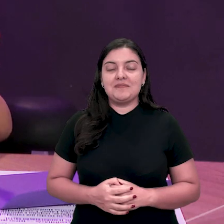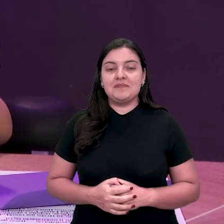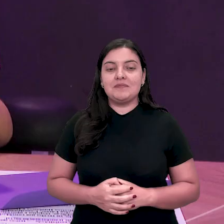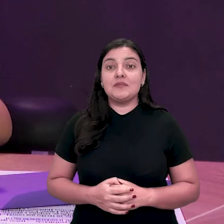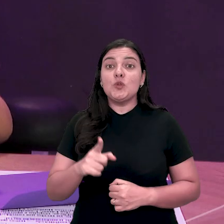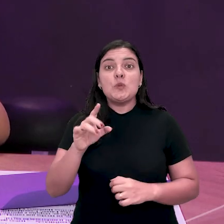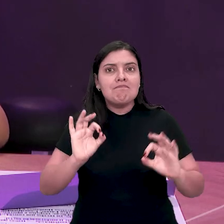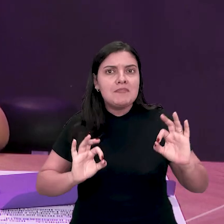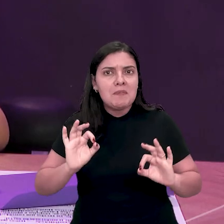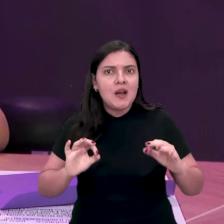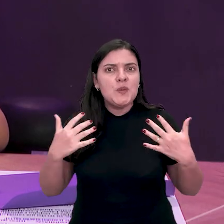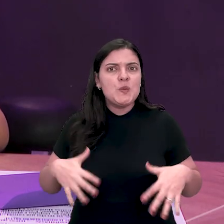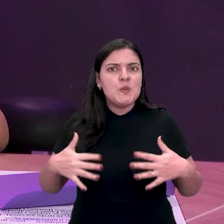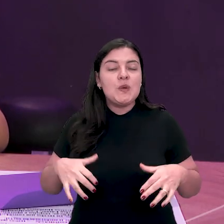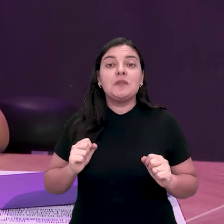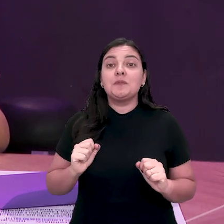Tá preparado?